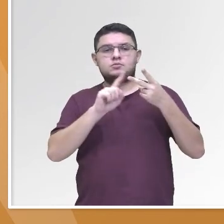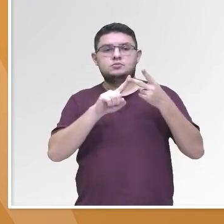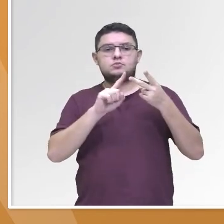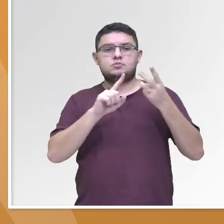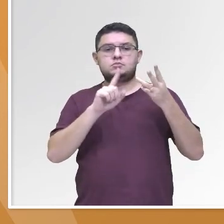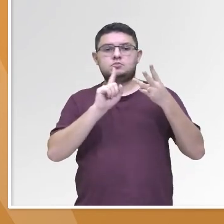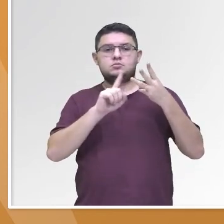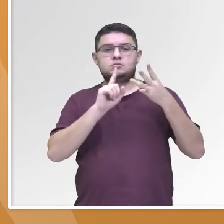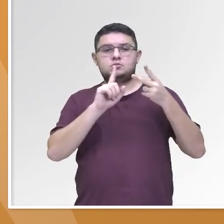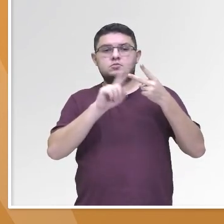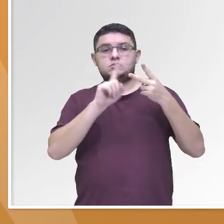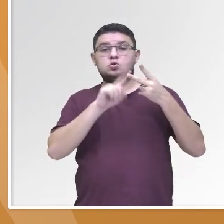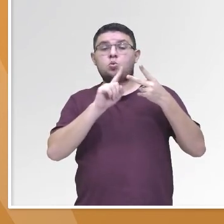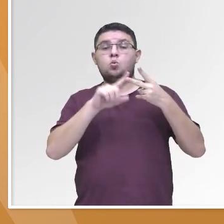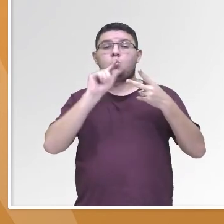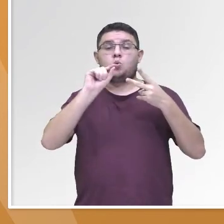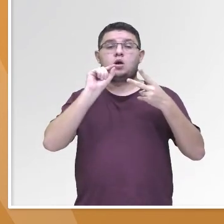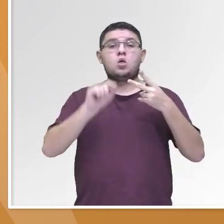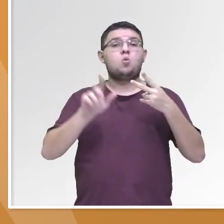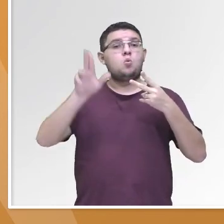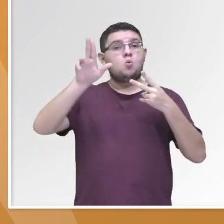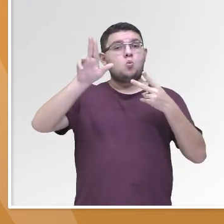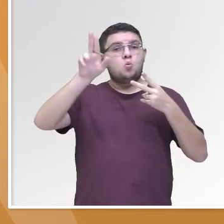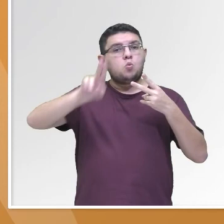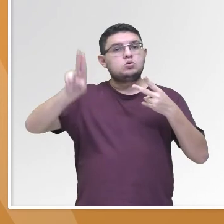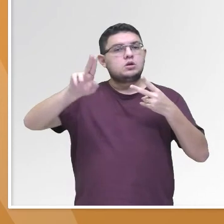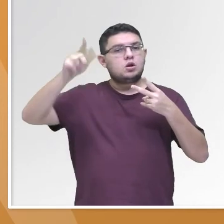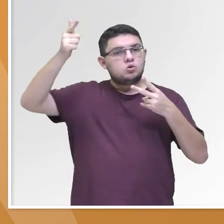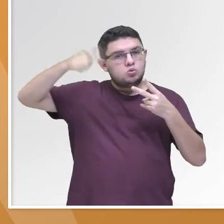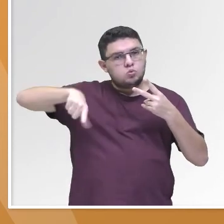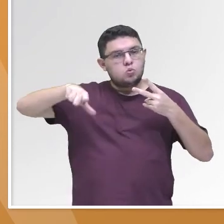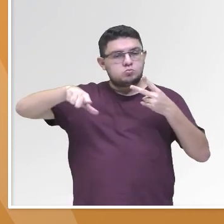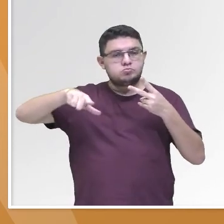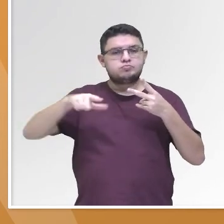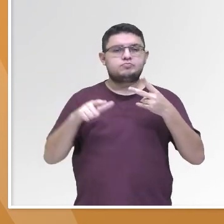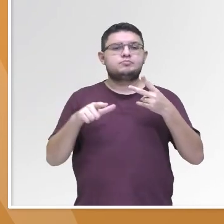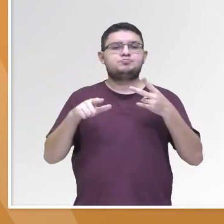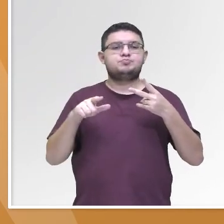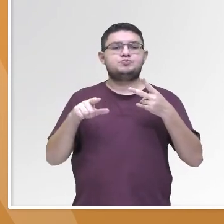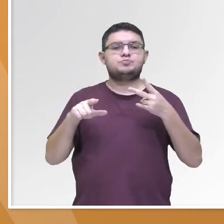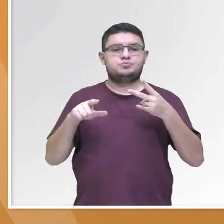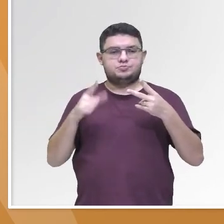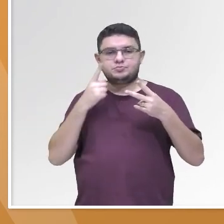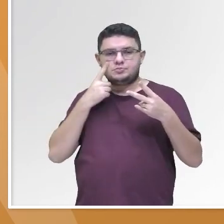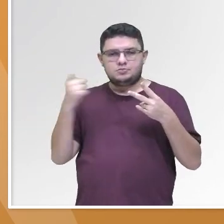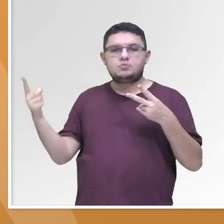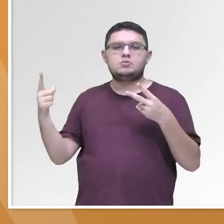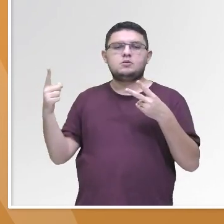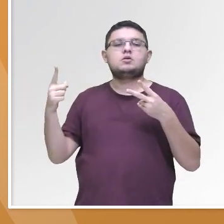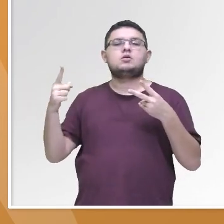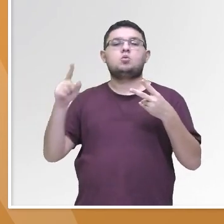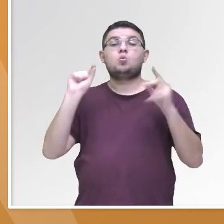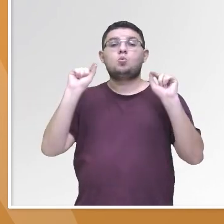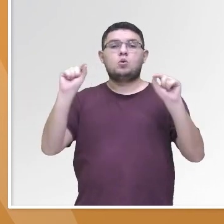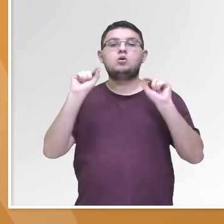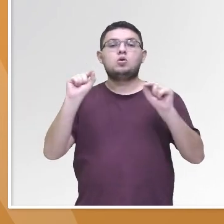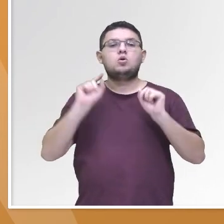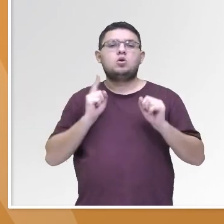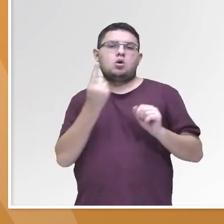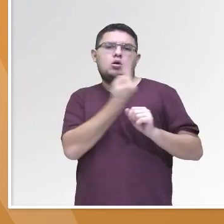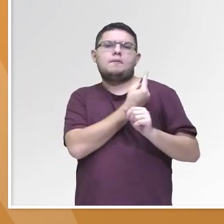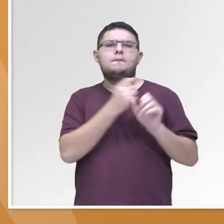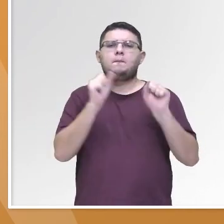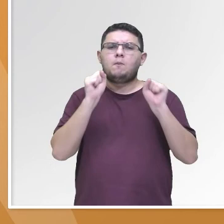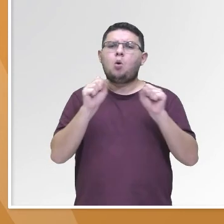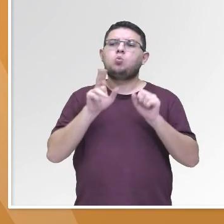a reutilização, o segundo R, na verdade, que é aqui a reutilização, né? Onde nós podemos